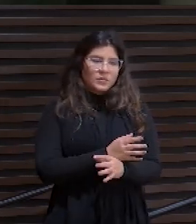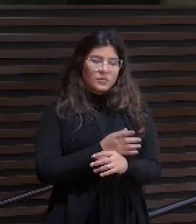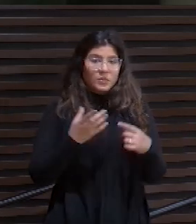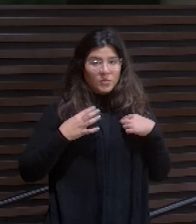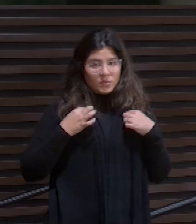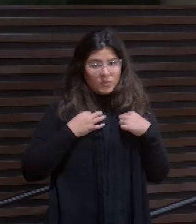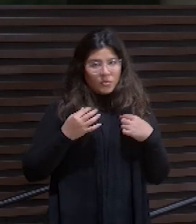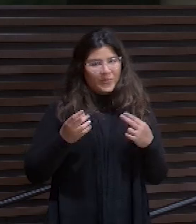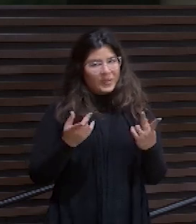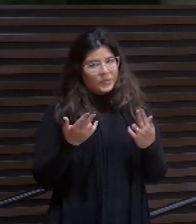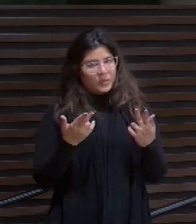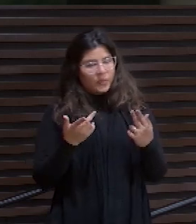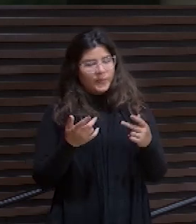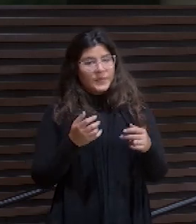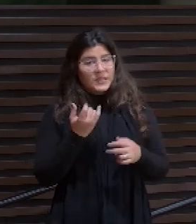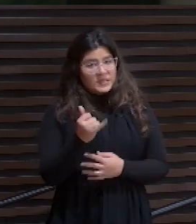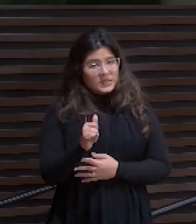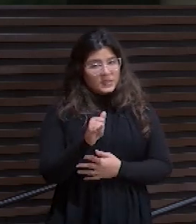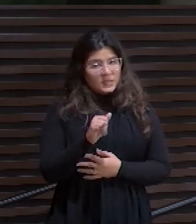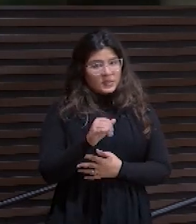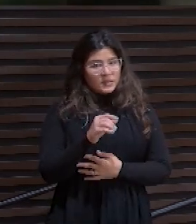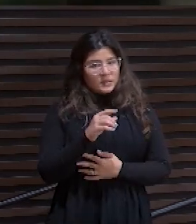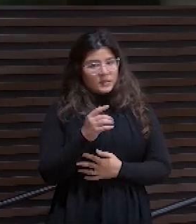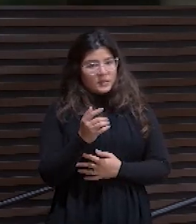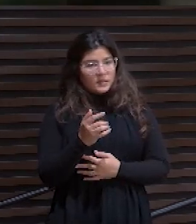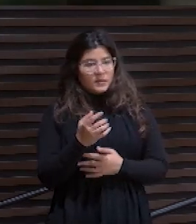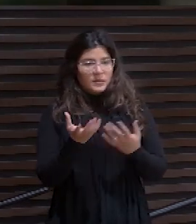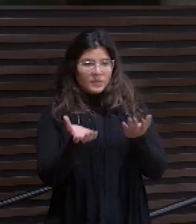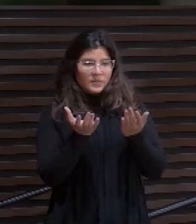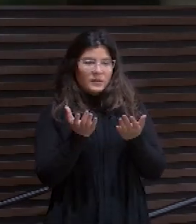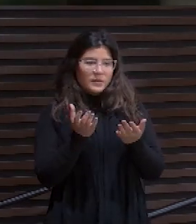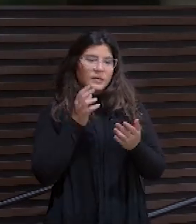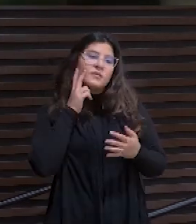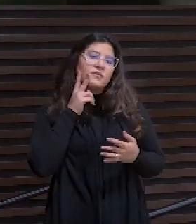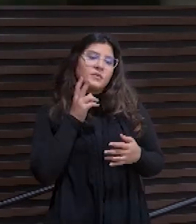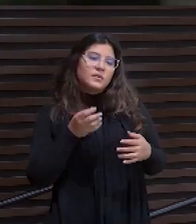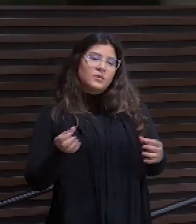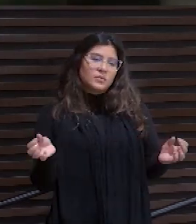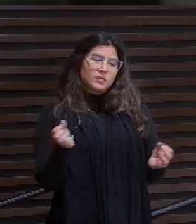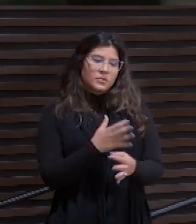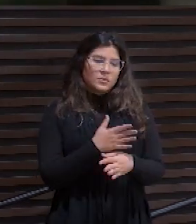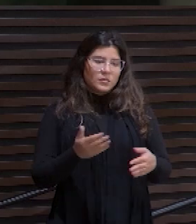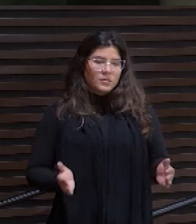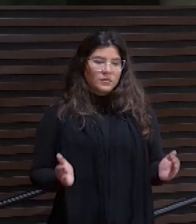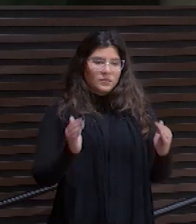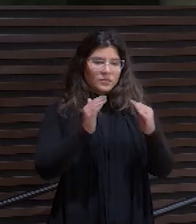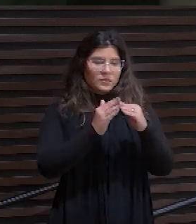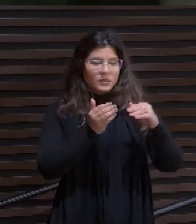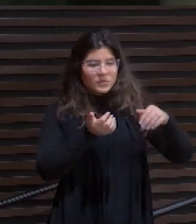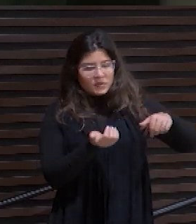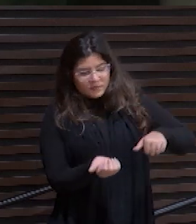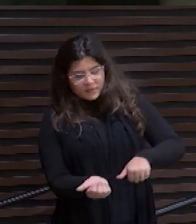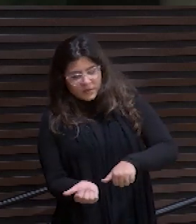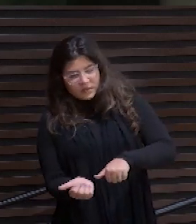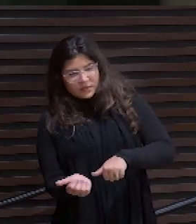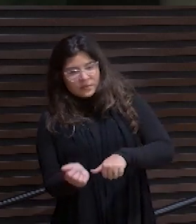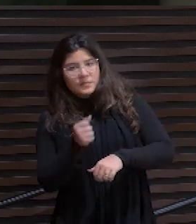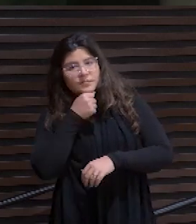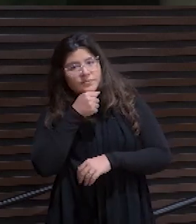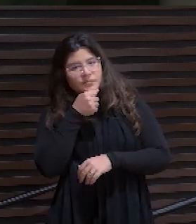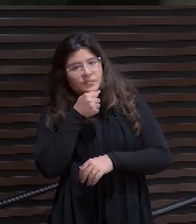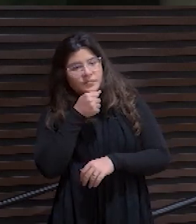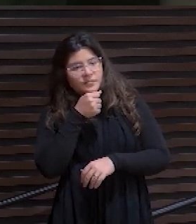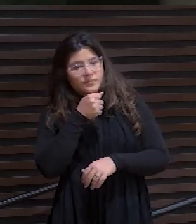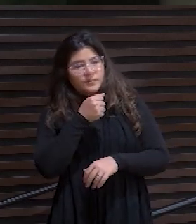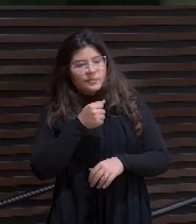coisa. Se você tentar pegar um vinho novo e colocar num odre antigo, você vai entornar-se ao vinho, que é derramar o